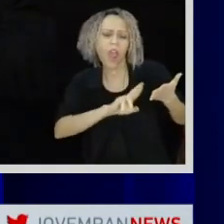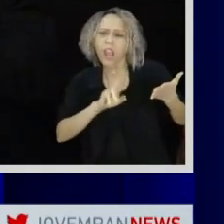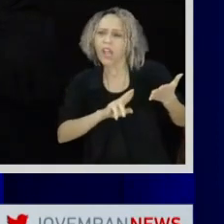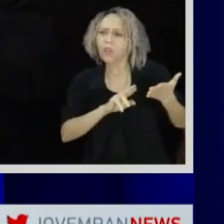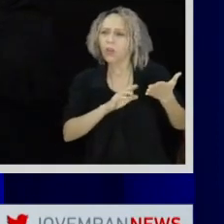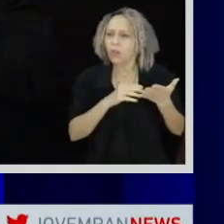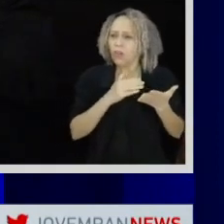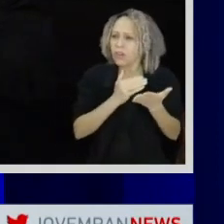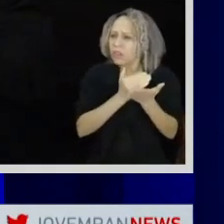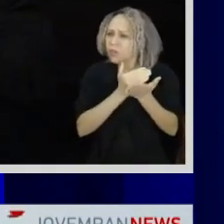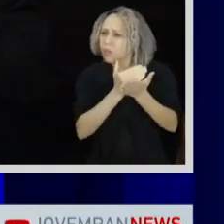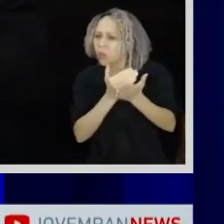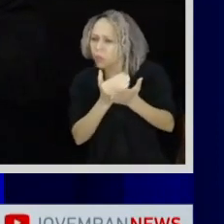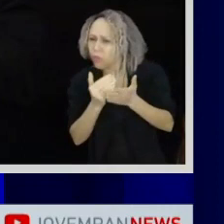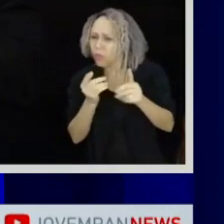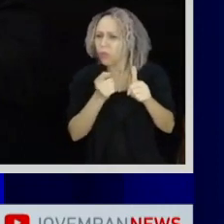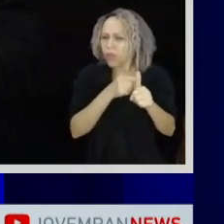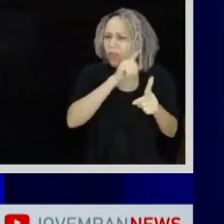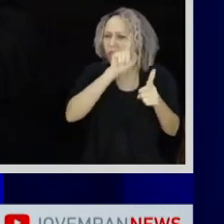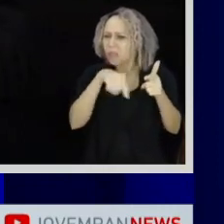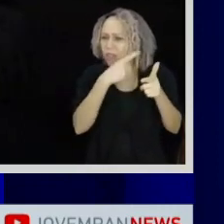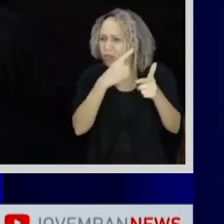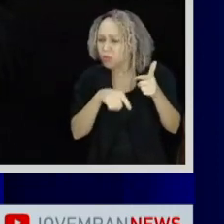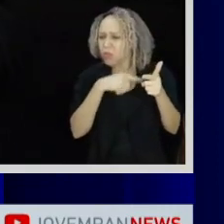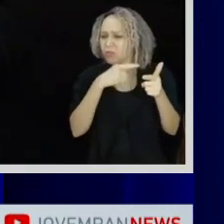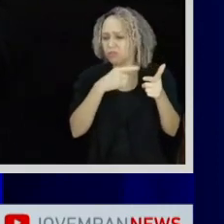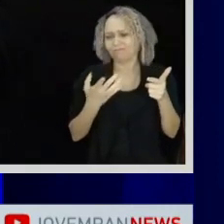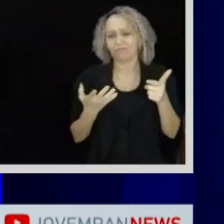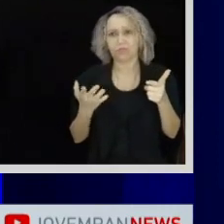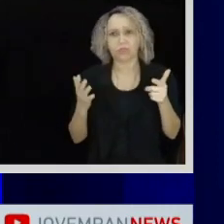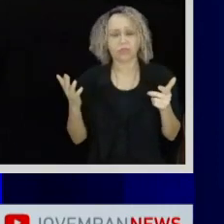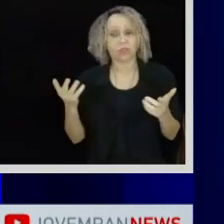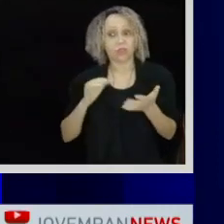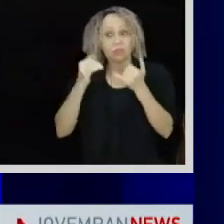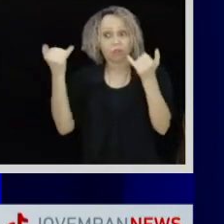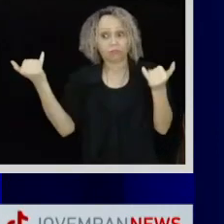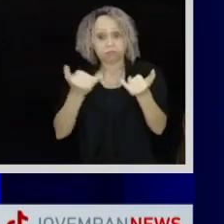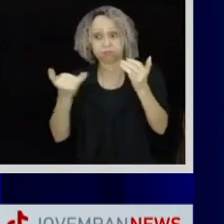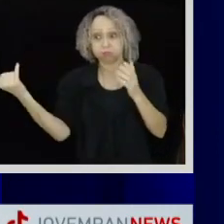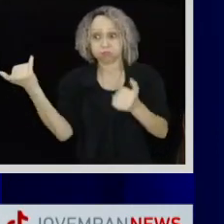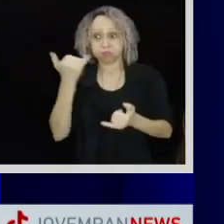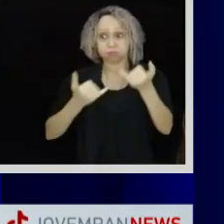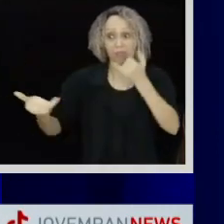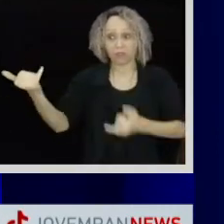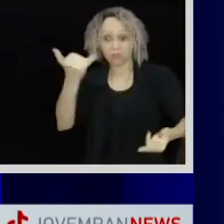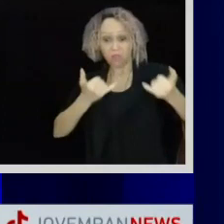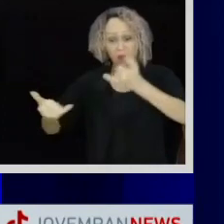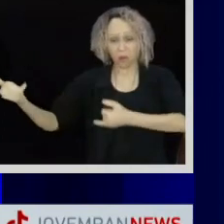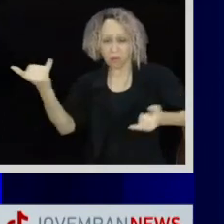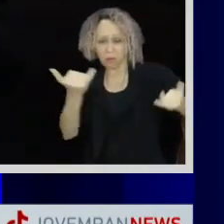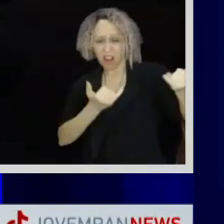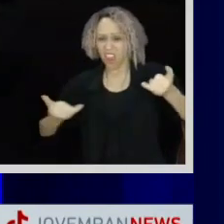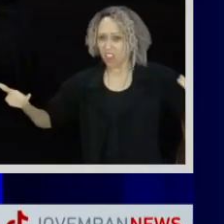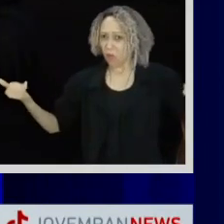PT. Eles se odeiam, na verdade, né? Essa é a grande realidade, estão ali juntos unicamente pelo poder. Eles passaram se atacando